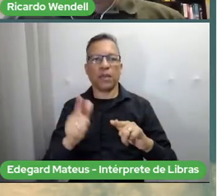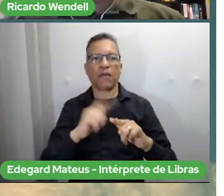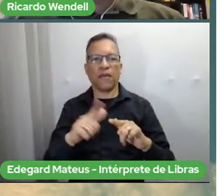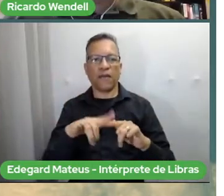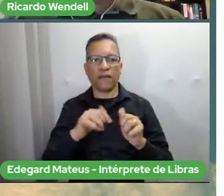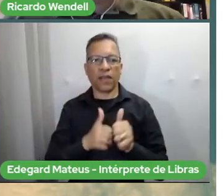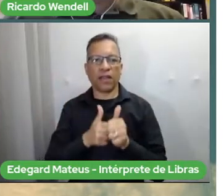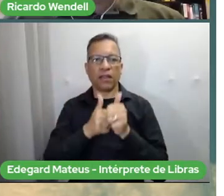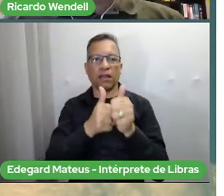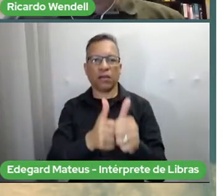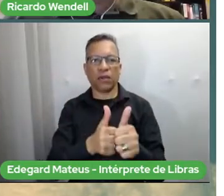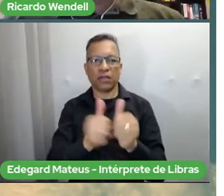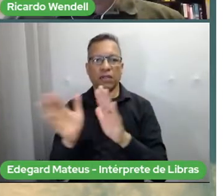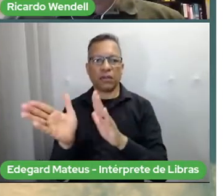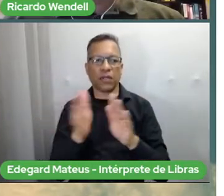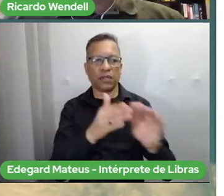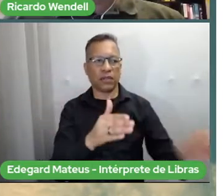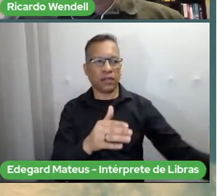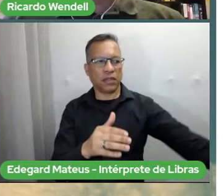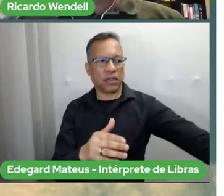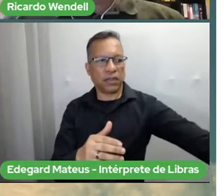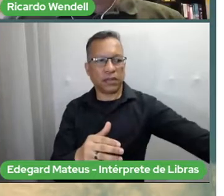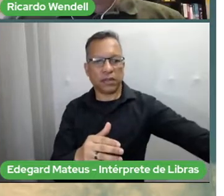Pode passar, por favor, Bueno.